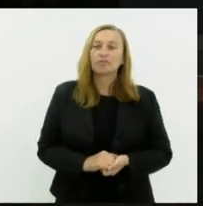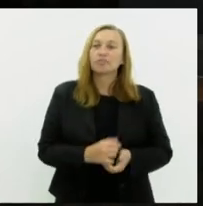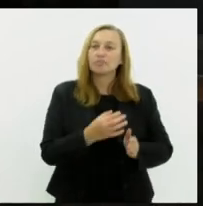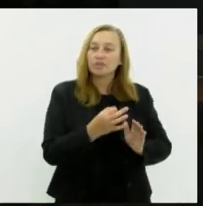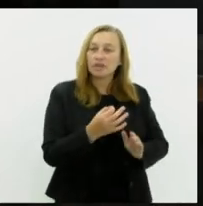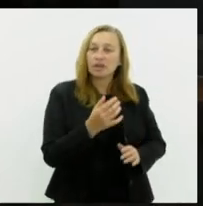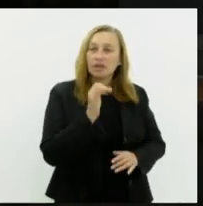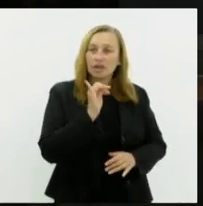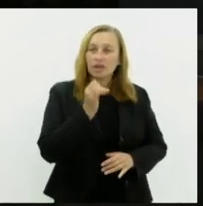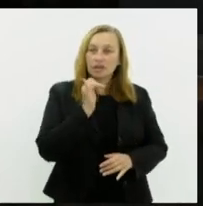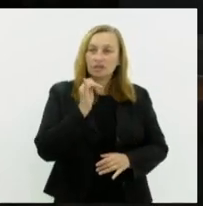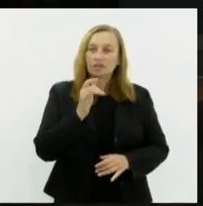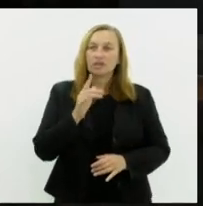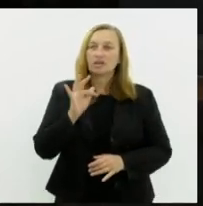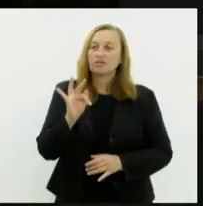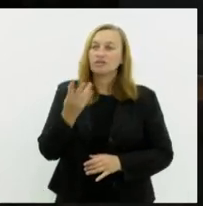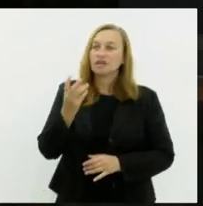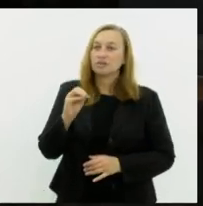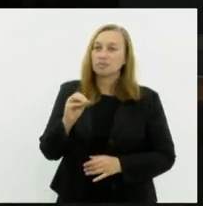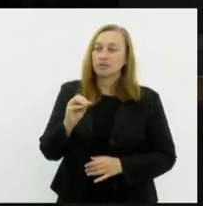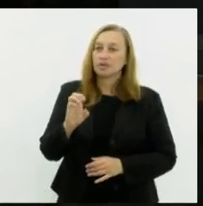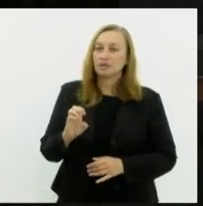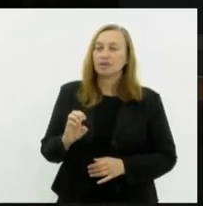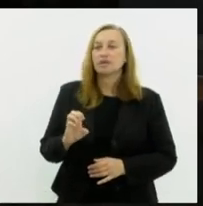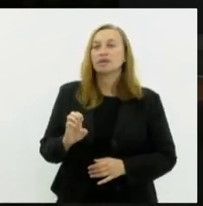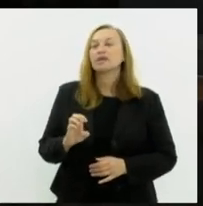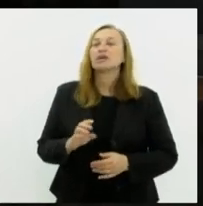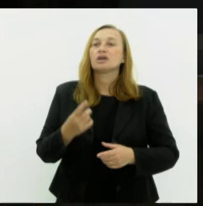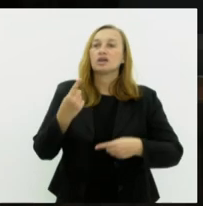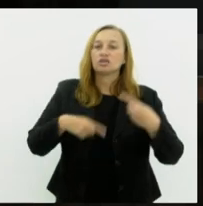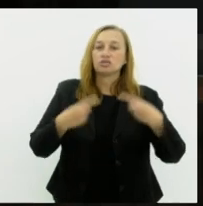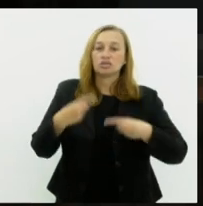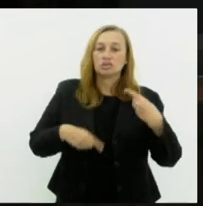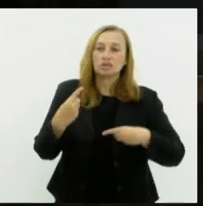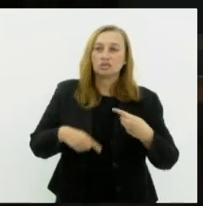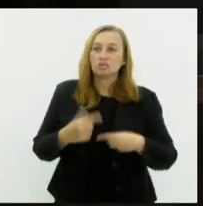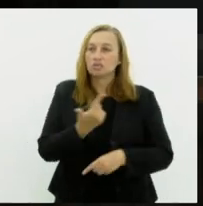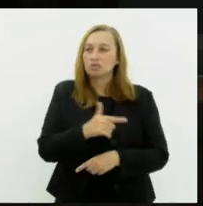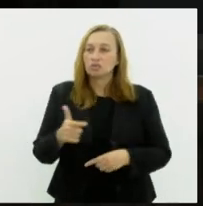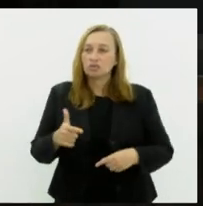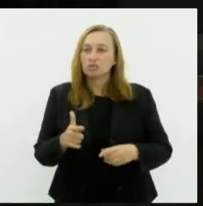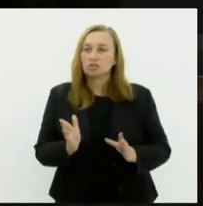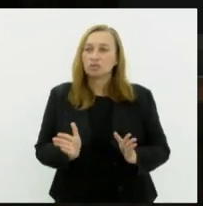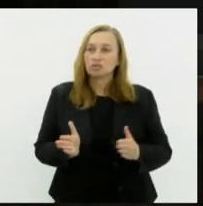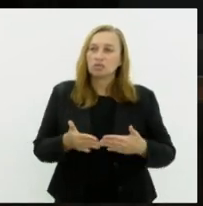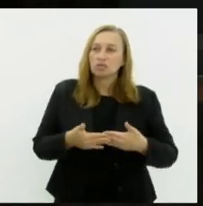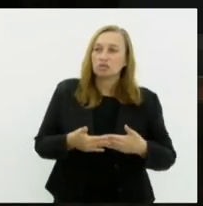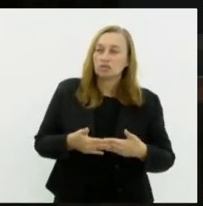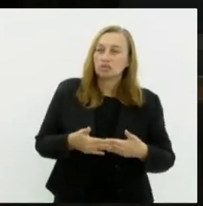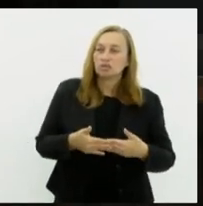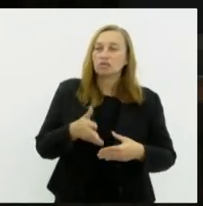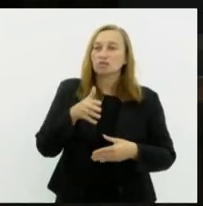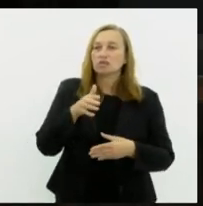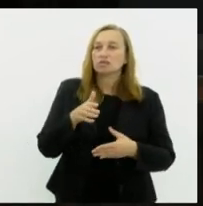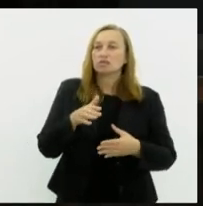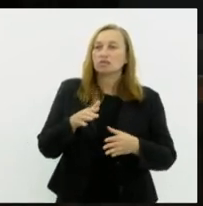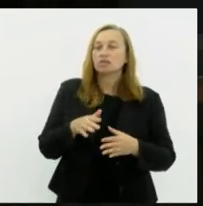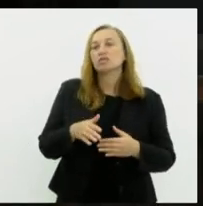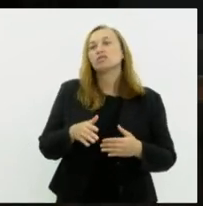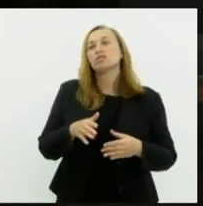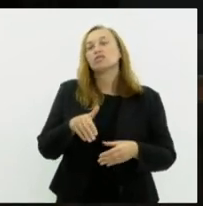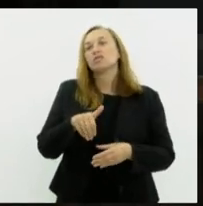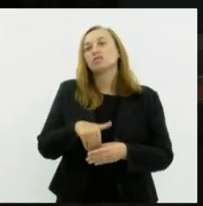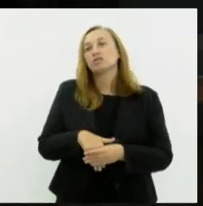Relator, deputado Felipe Soares. Em discussão, não havendo quem queira discutir, encerrada a